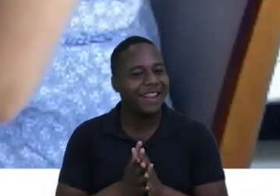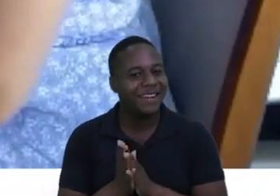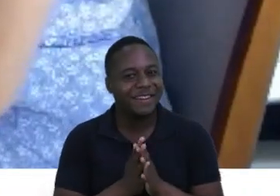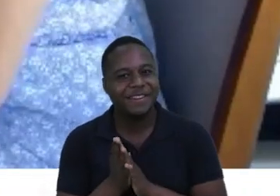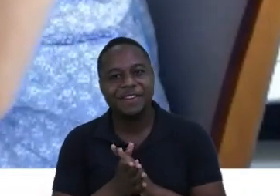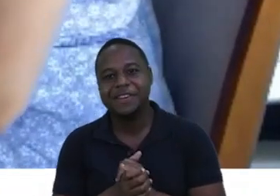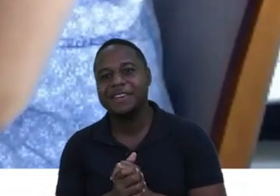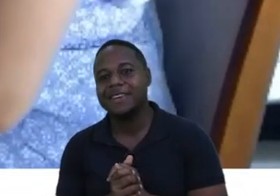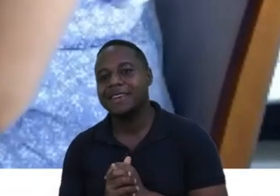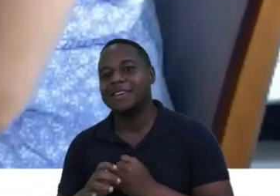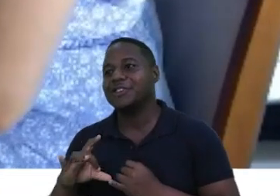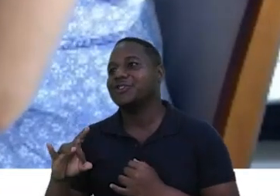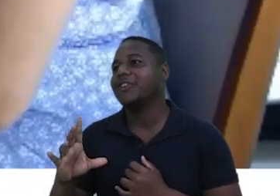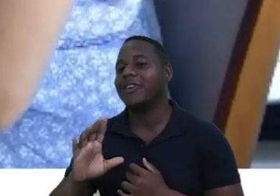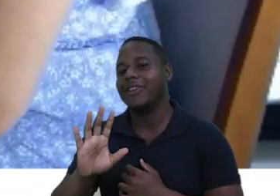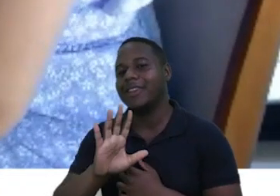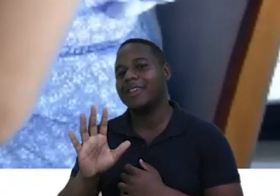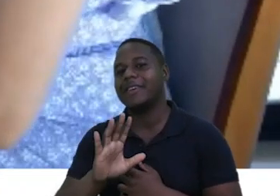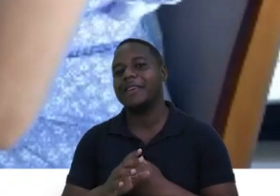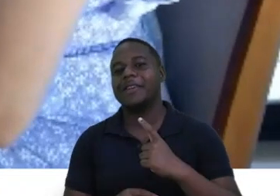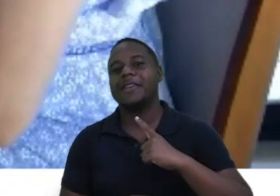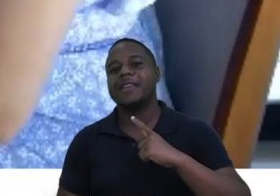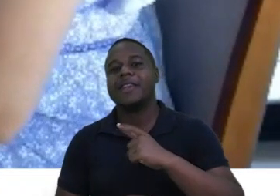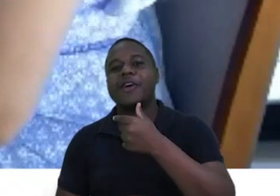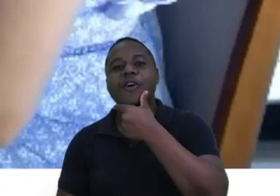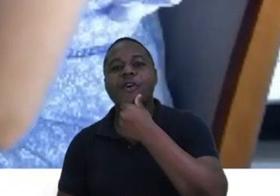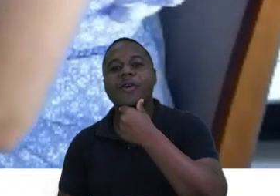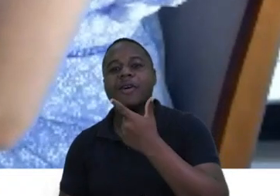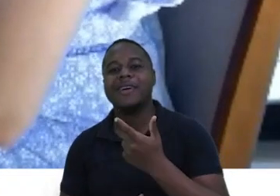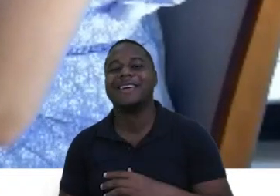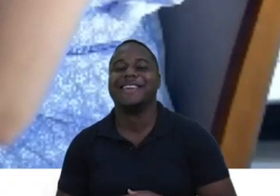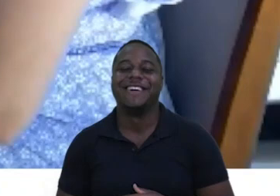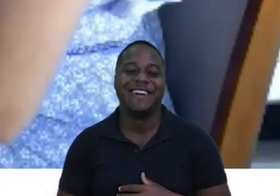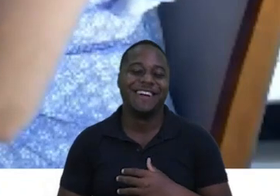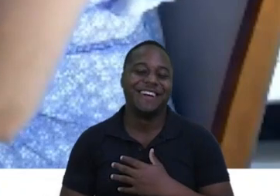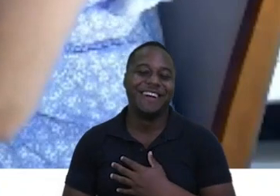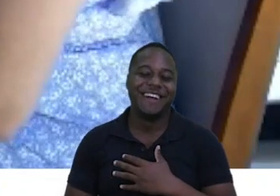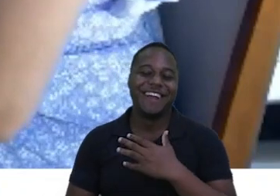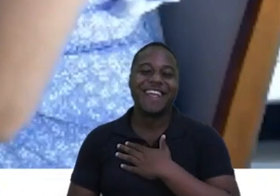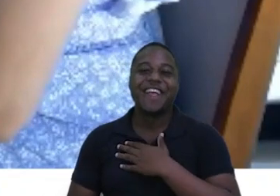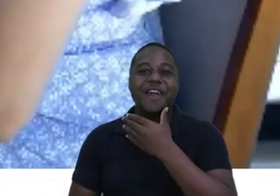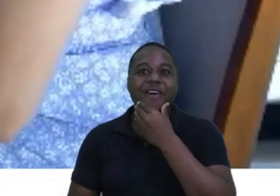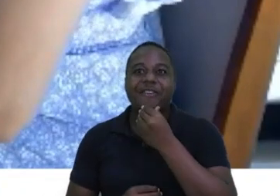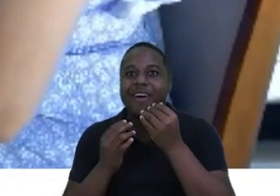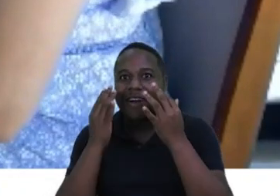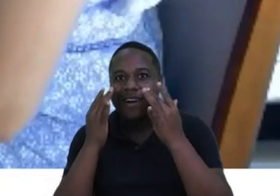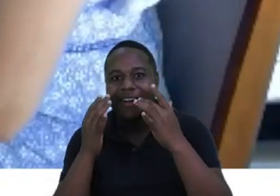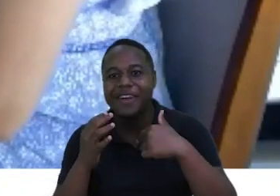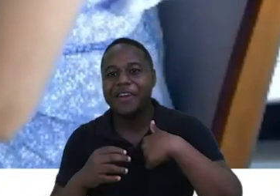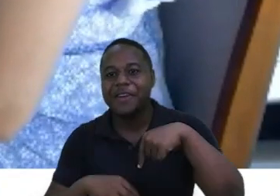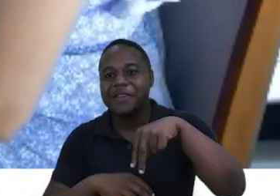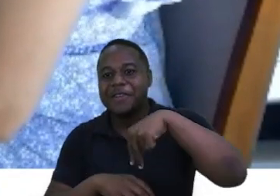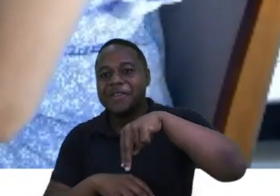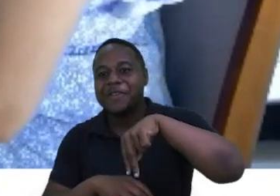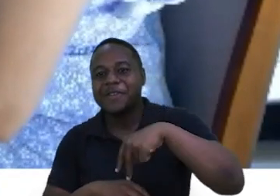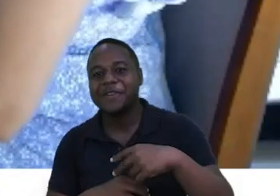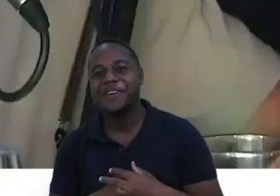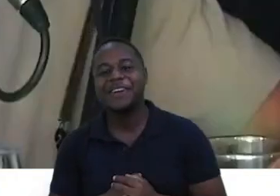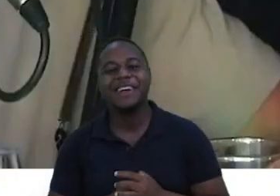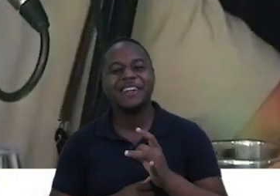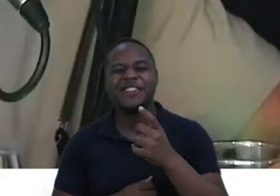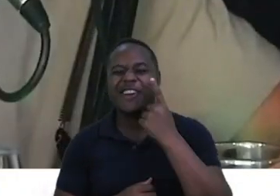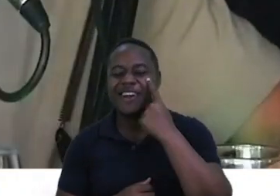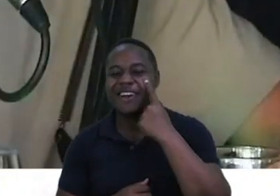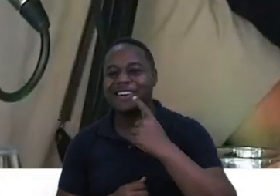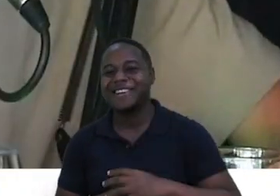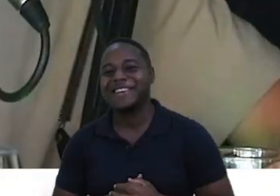aquela parte que você passou com o menino, eu fico apaixonado por ela. Oxi. Aí eu dancei, pô, deixa eu ver se as eu consigo.